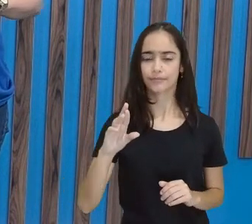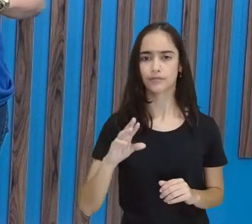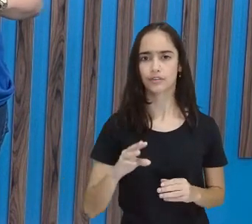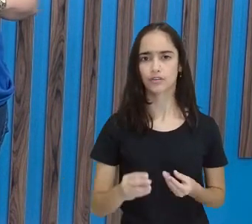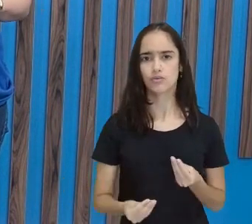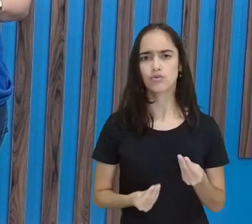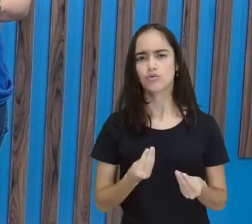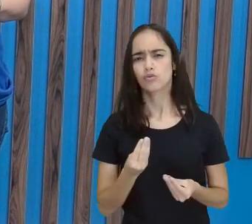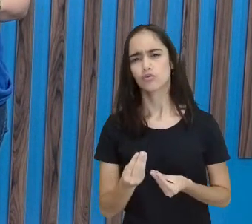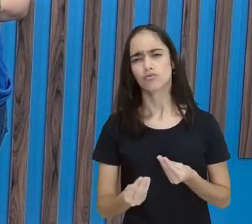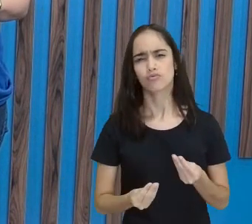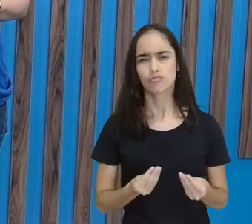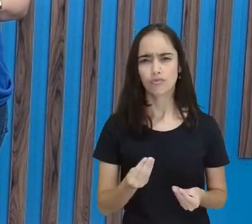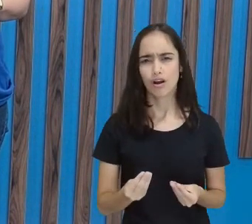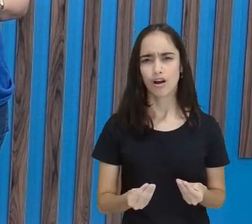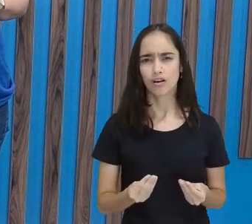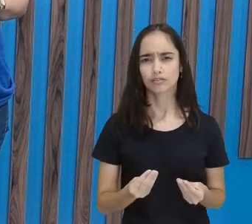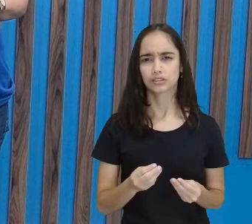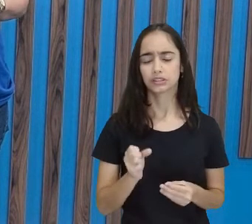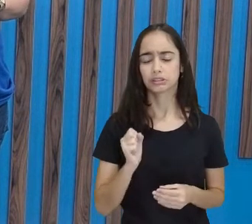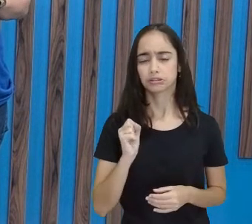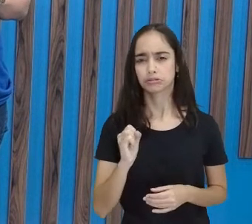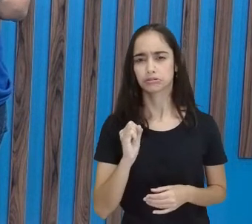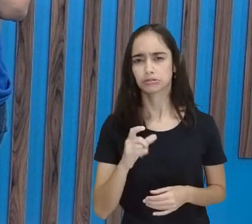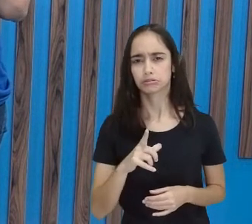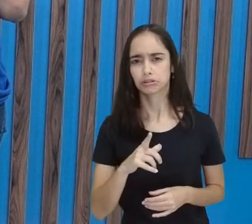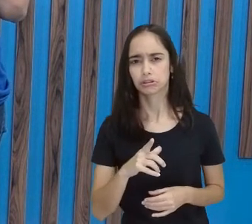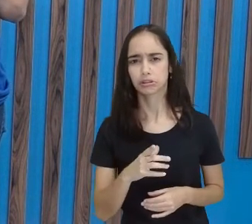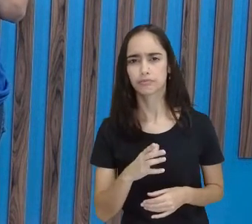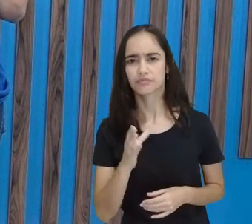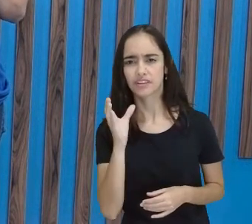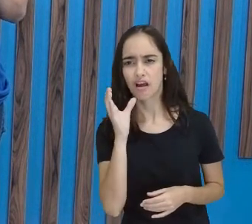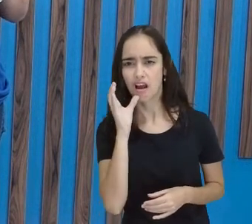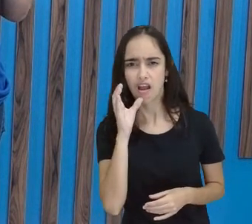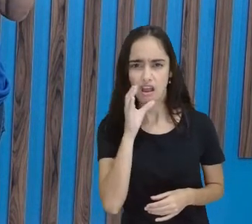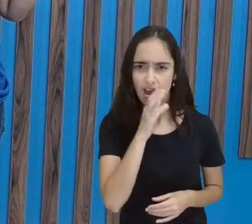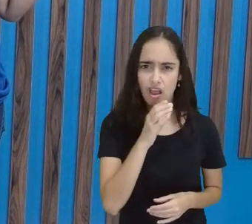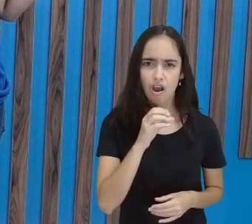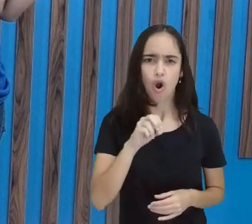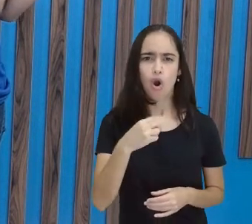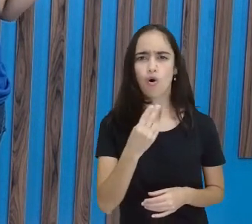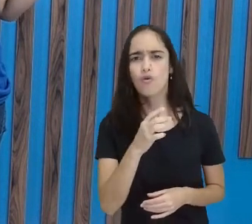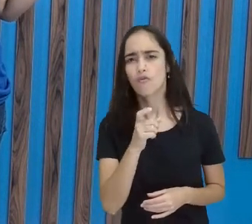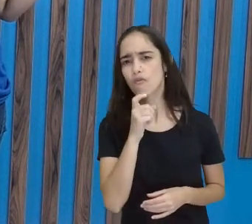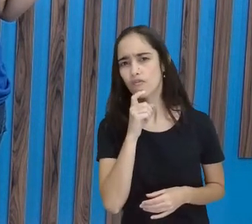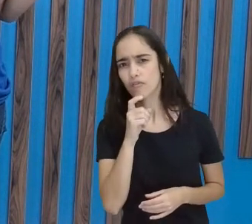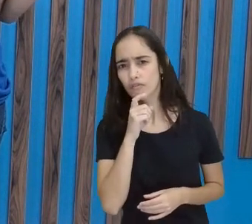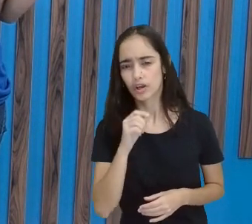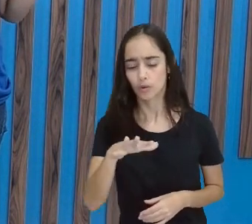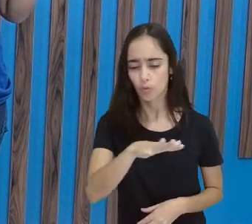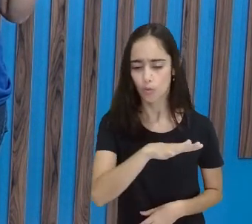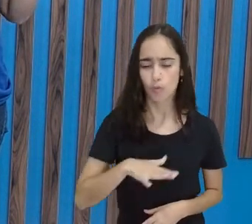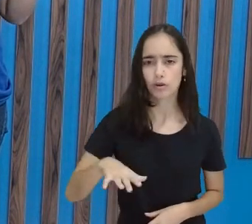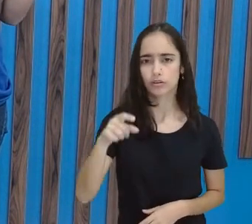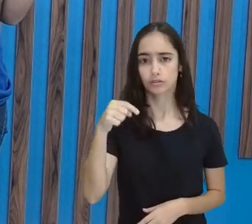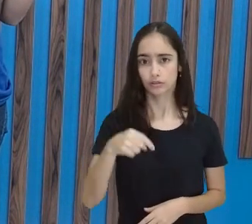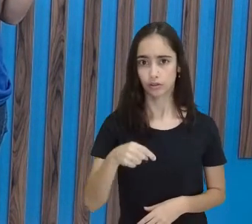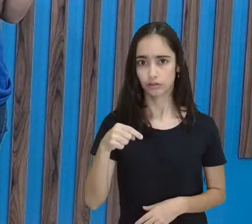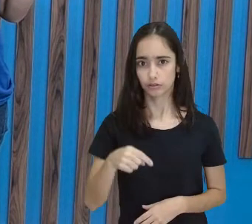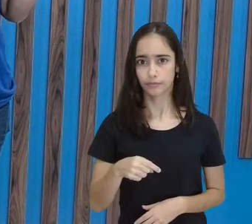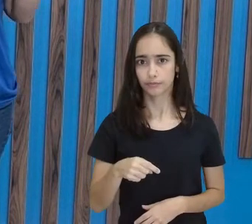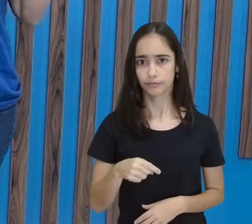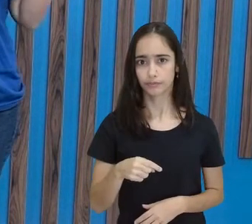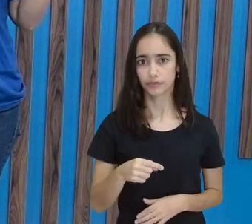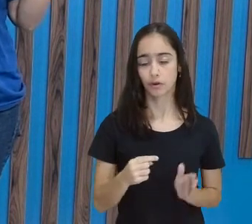está marcando ali. Né? Qual é a temperatura que ele quer deixar aqui o ambiente. Né? Tá aqui marcando,